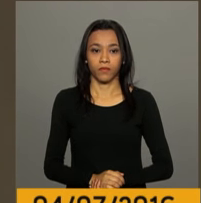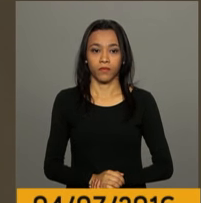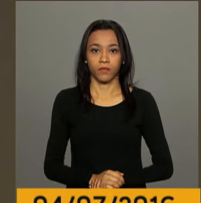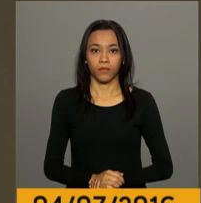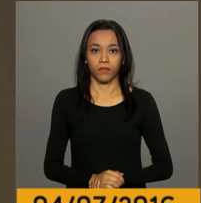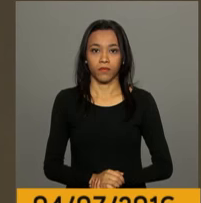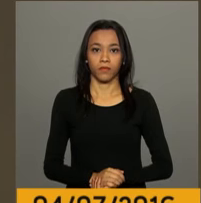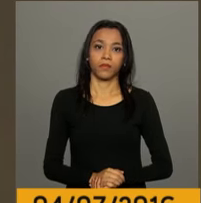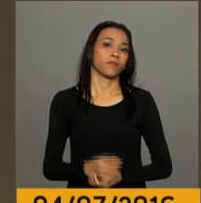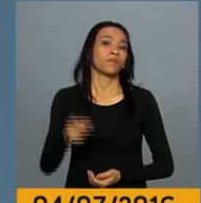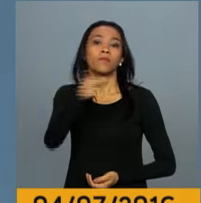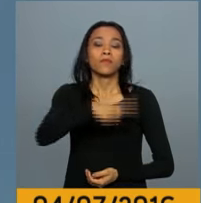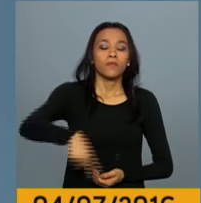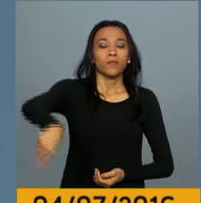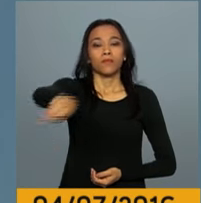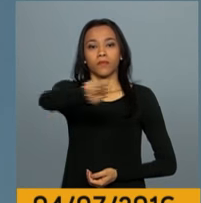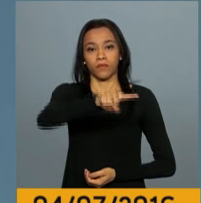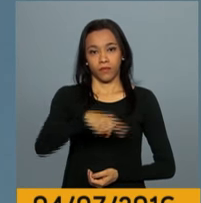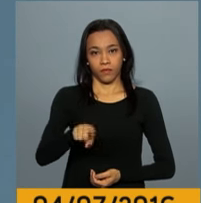os senhores